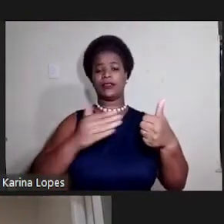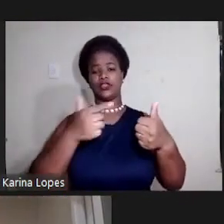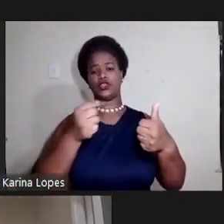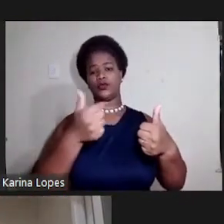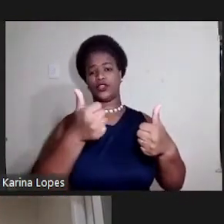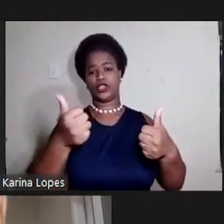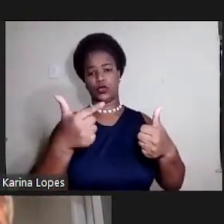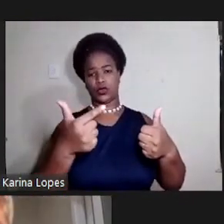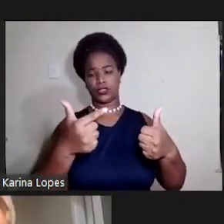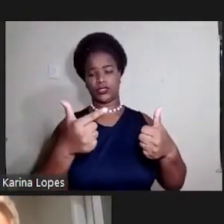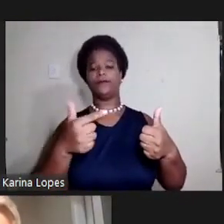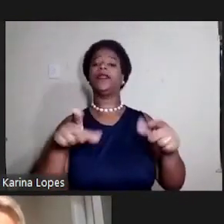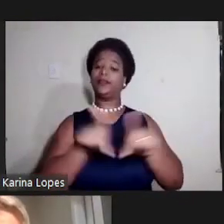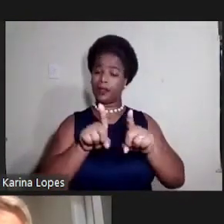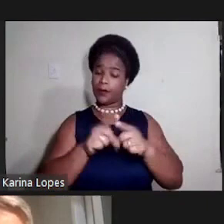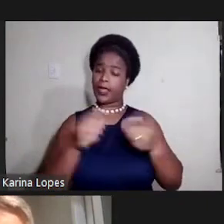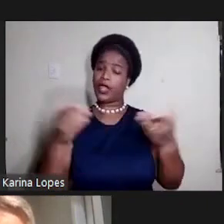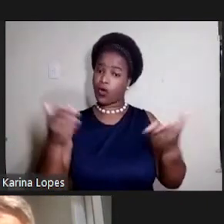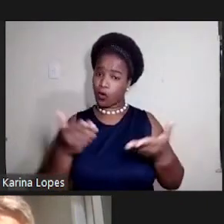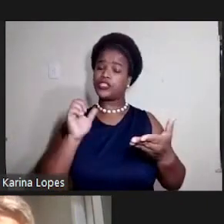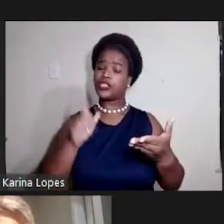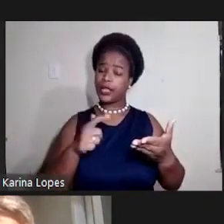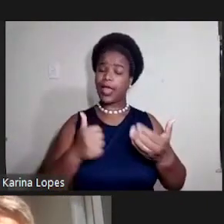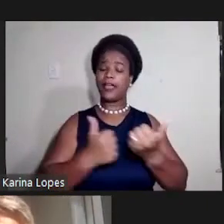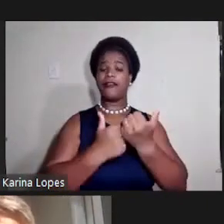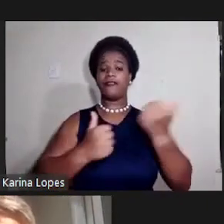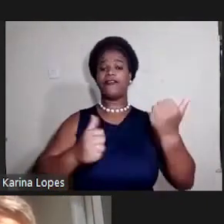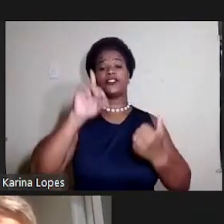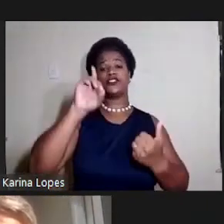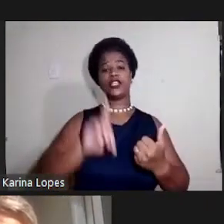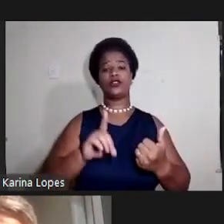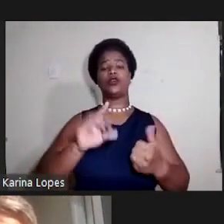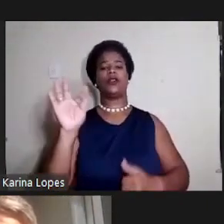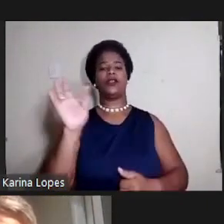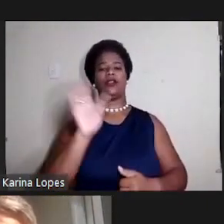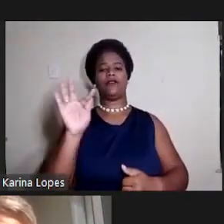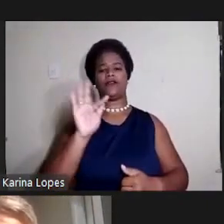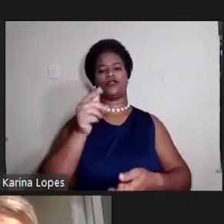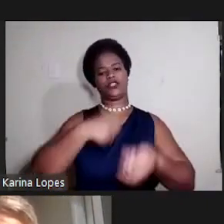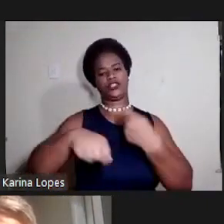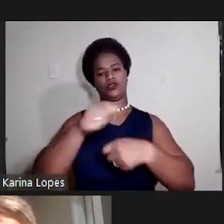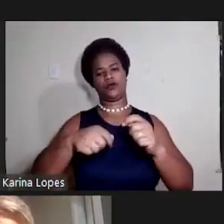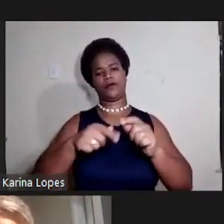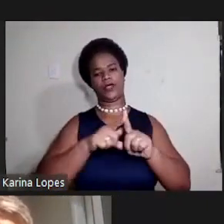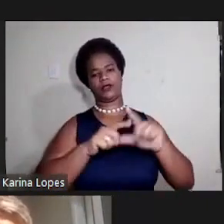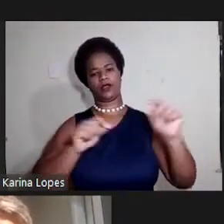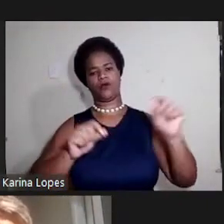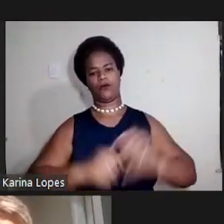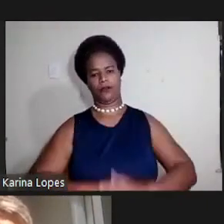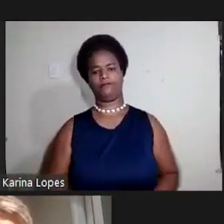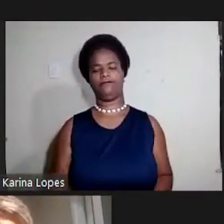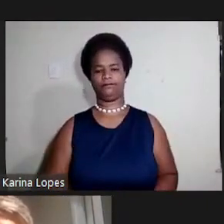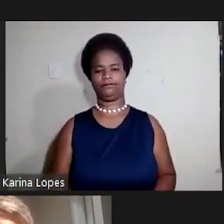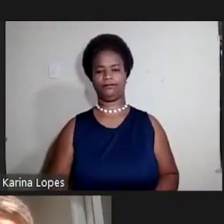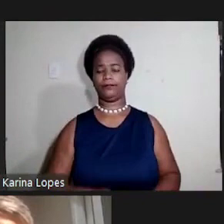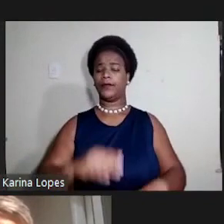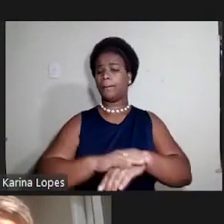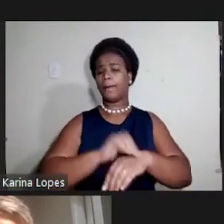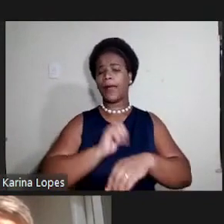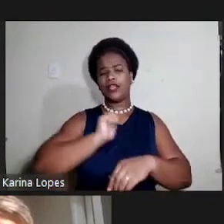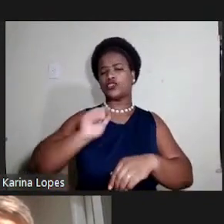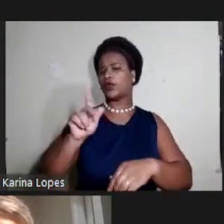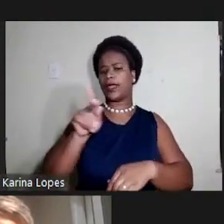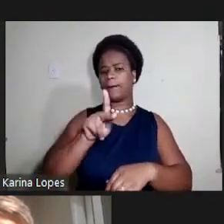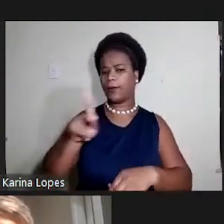e atualmente é vice-diretor da Faculdade de Economia da UFJF. Para além da atuação como professor na graduação